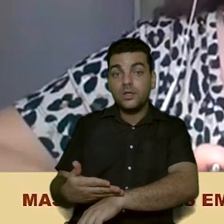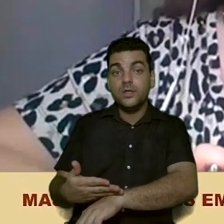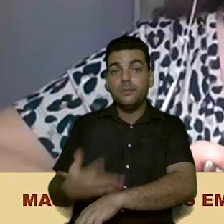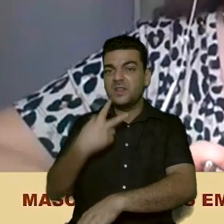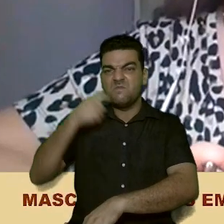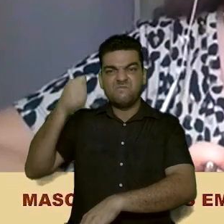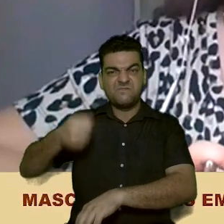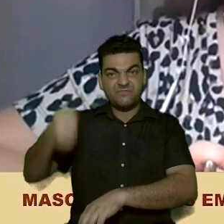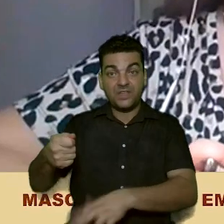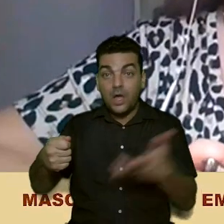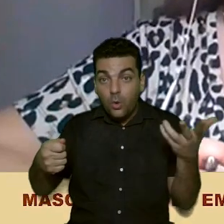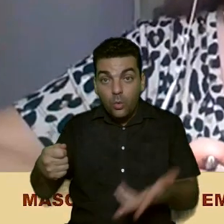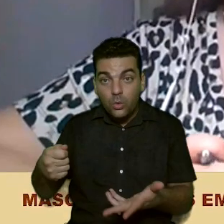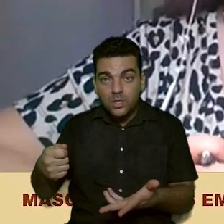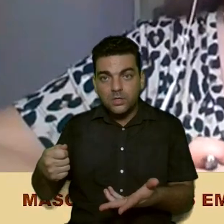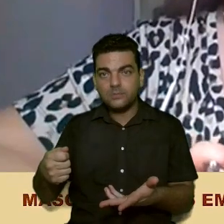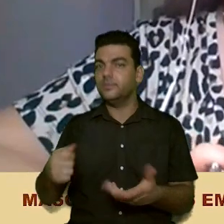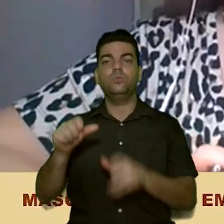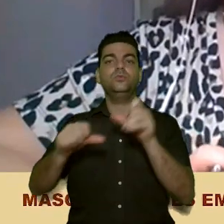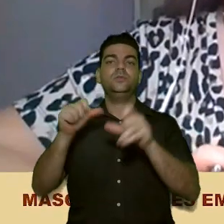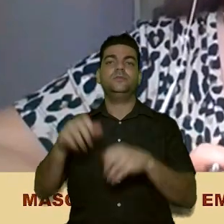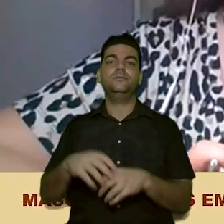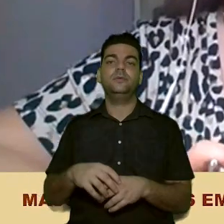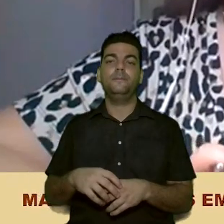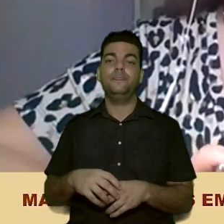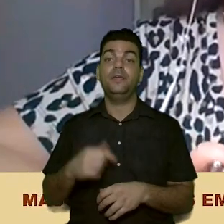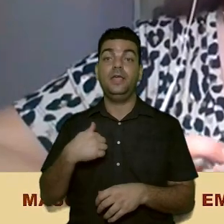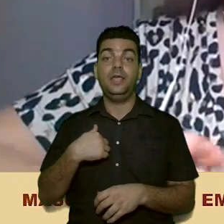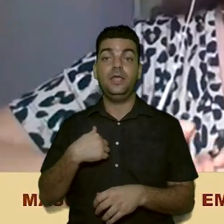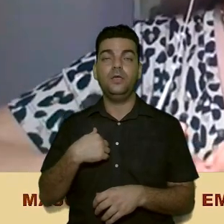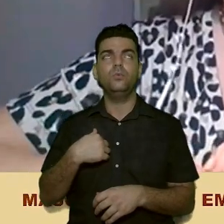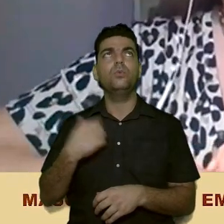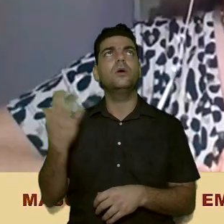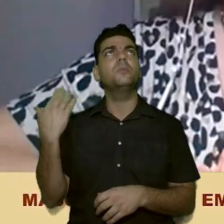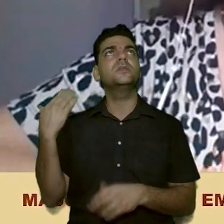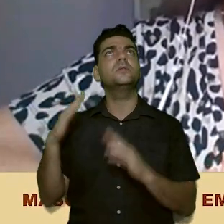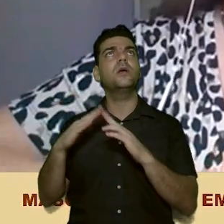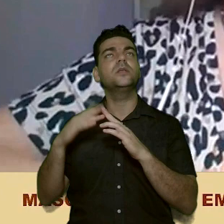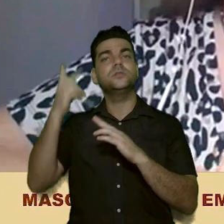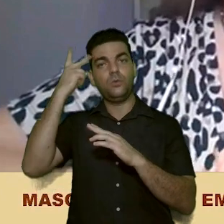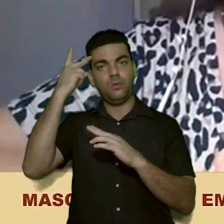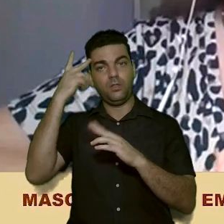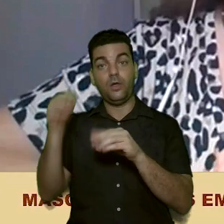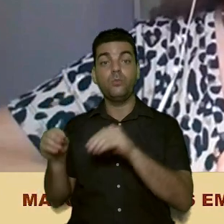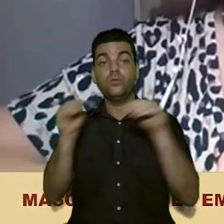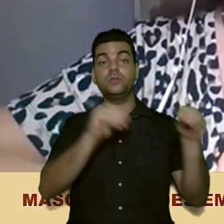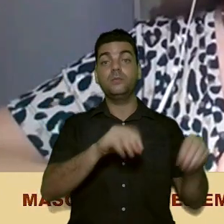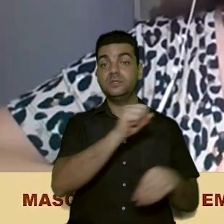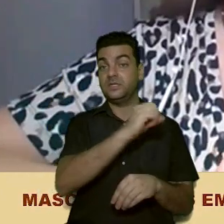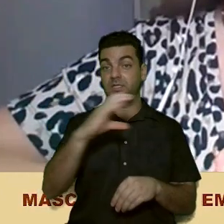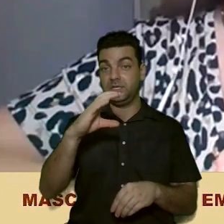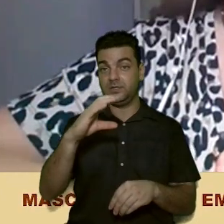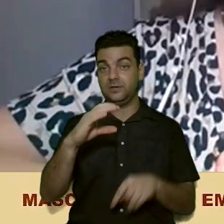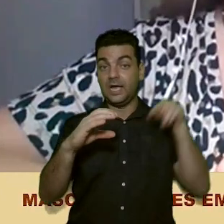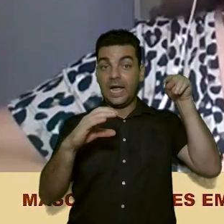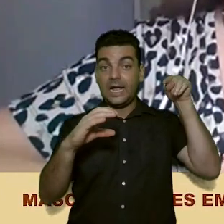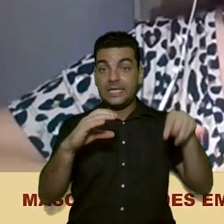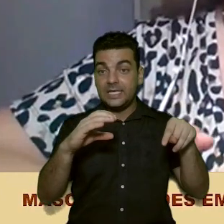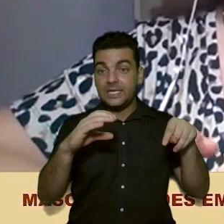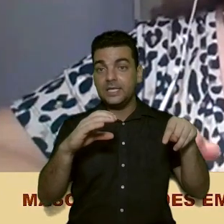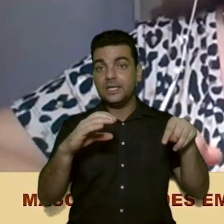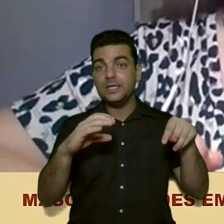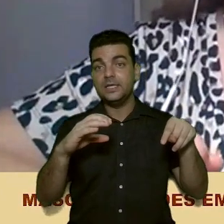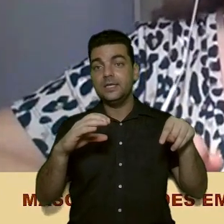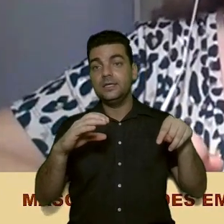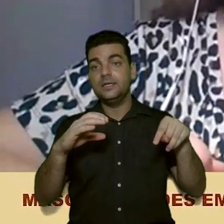no agora, né? A gente saiu de São Paulo, eu estou agora morando aqui em Santa Catarina, na cidadezinha aqui em Garopaba. Eu vi como aqui, cara, sabe, é